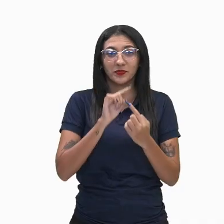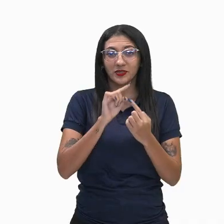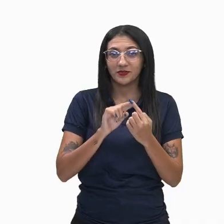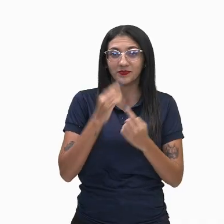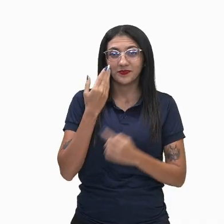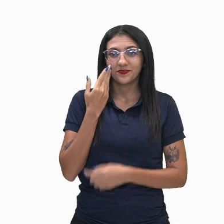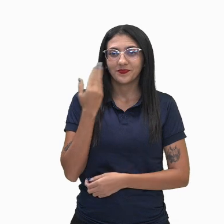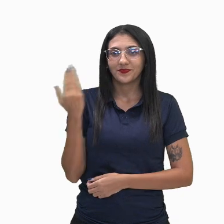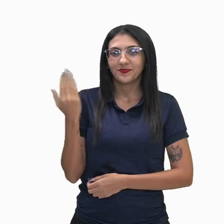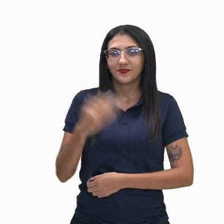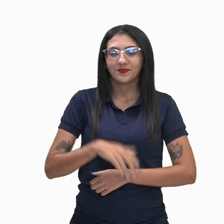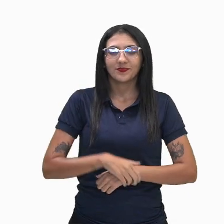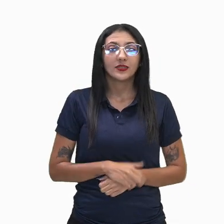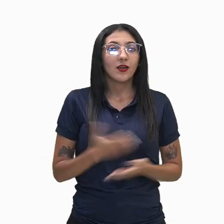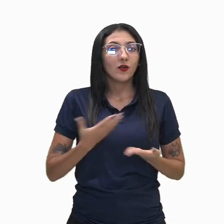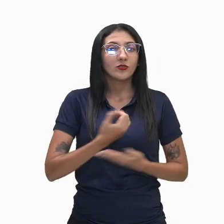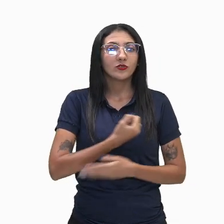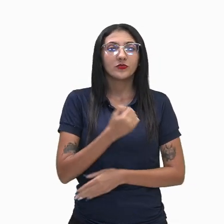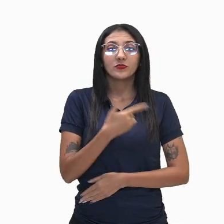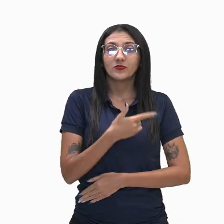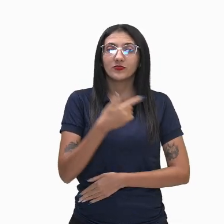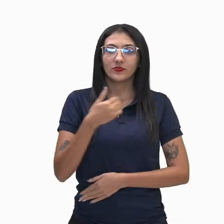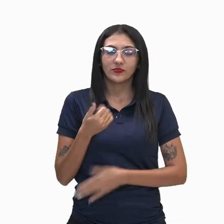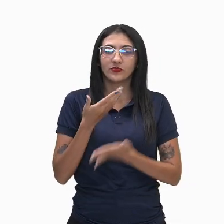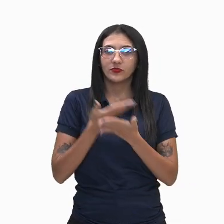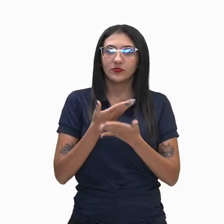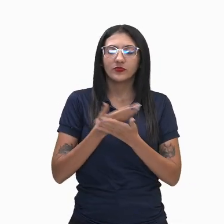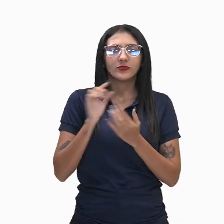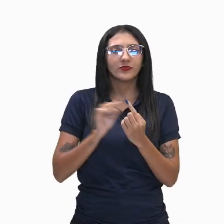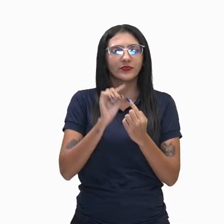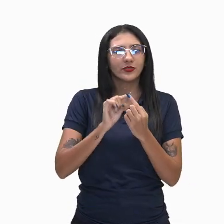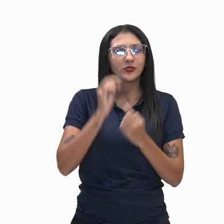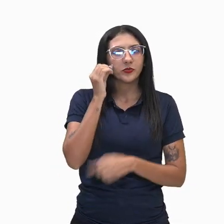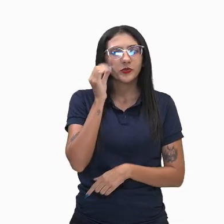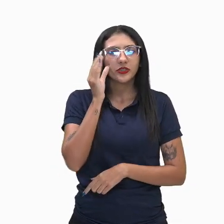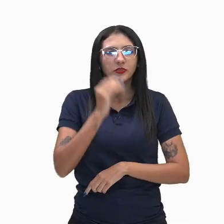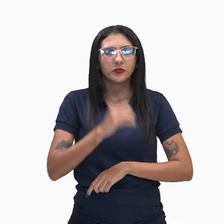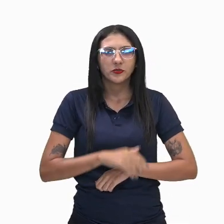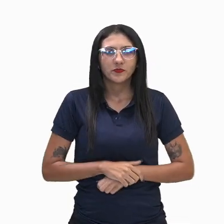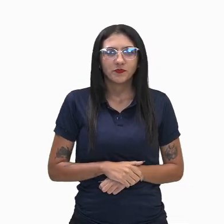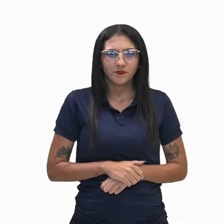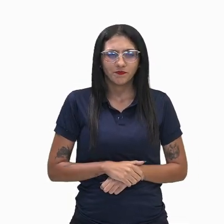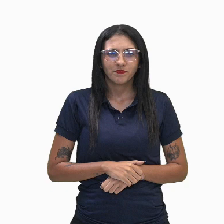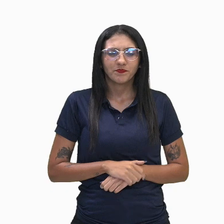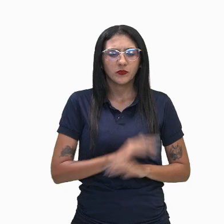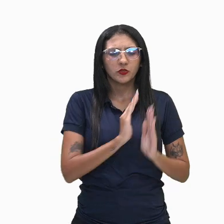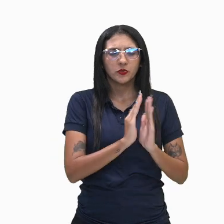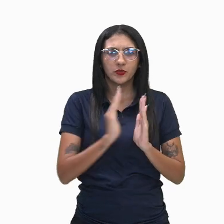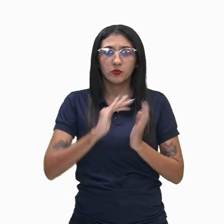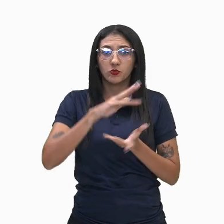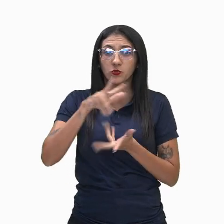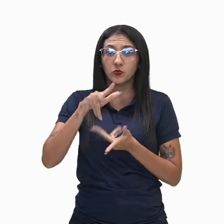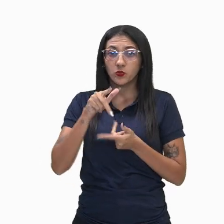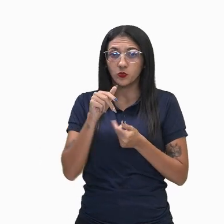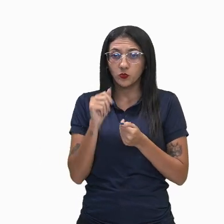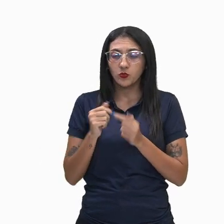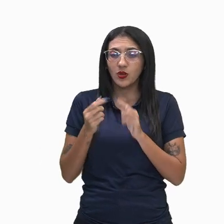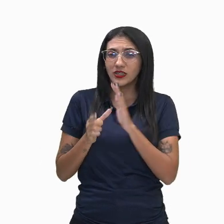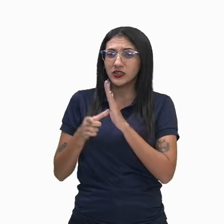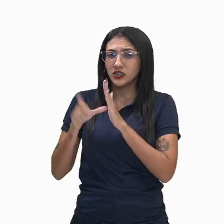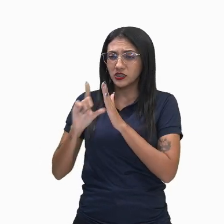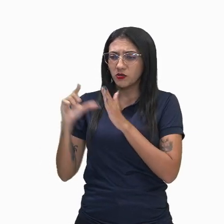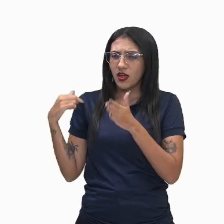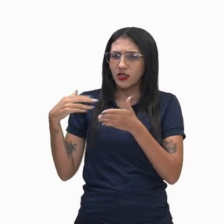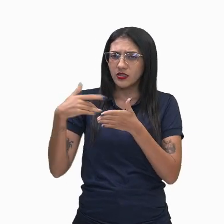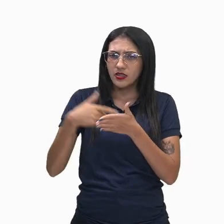conhecimento? Nossa aula de número 20 tem como objeto de conhecimento a passagem do mundo antigo para o mundo medieval,